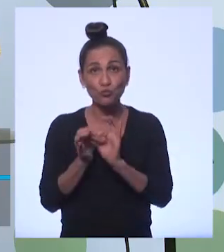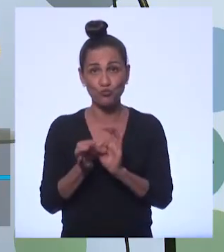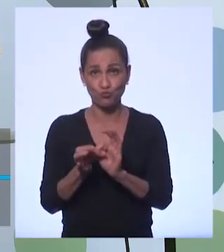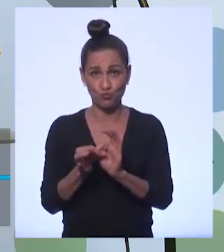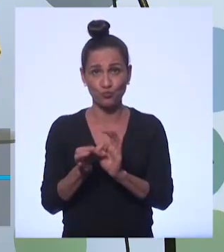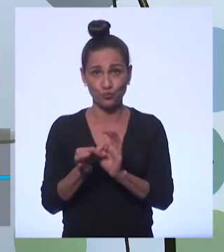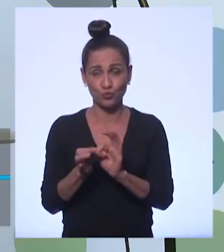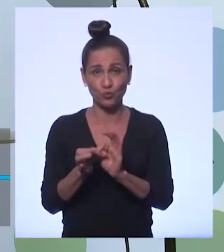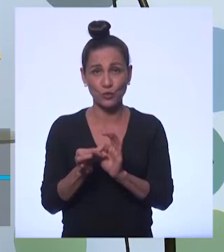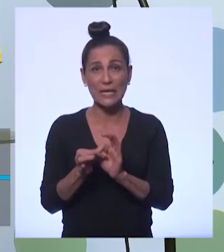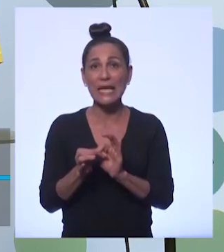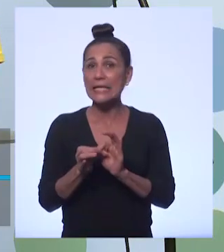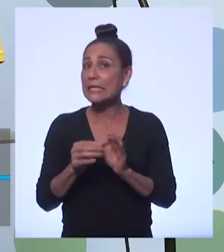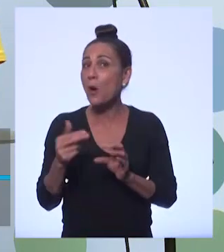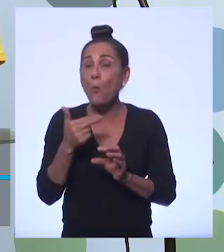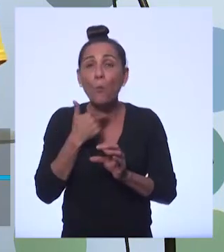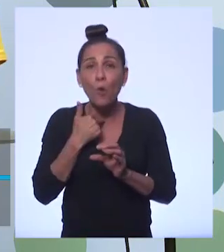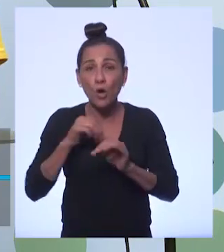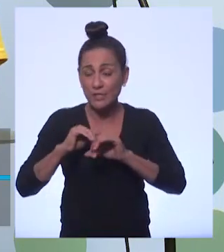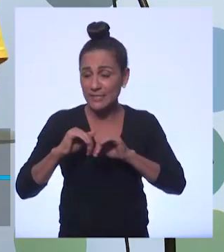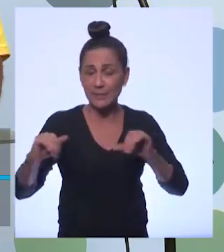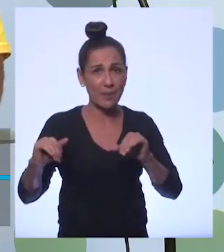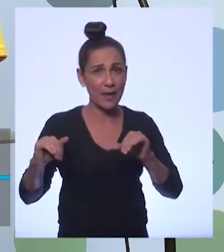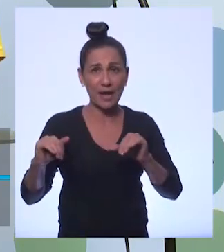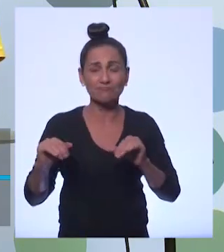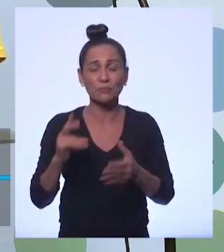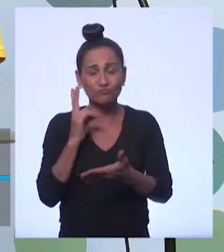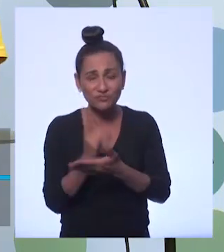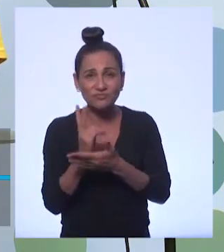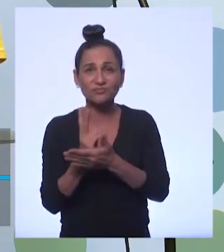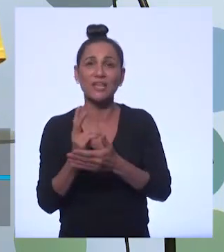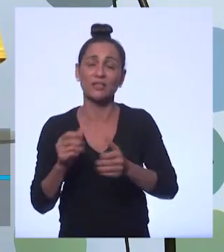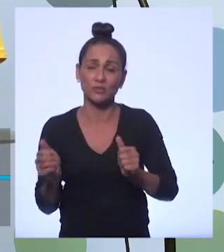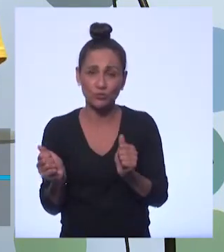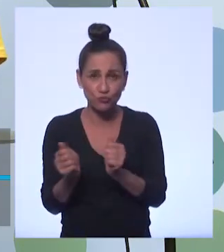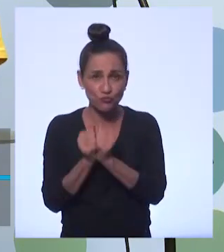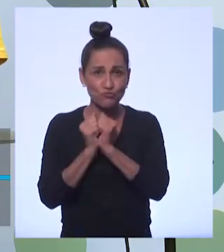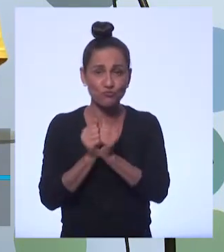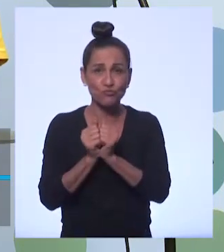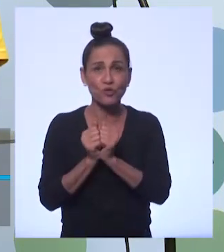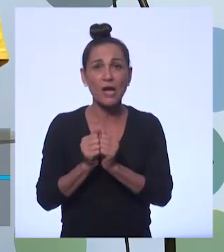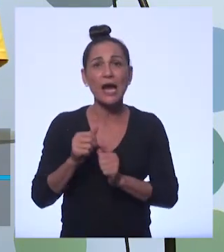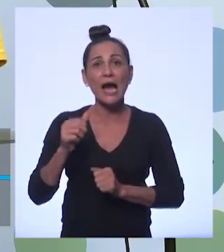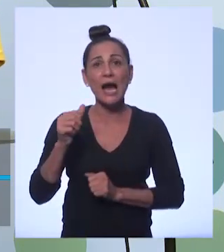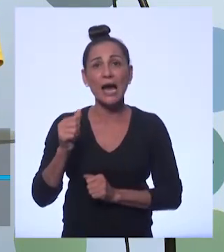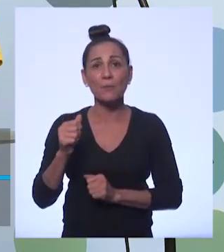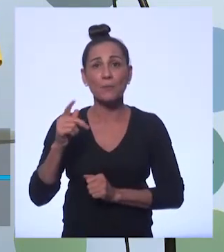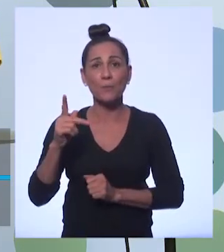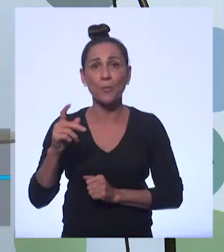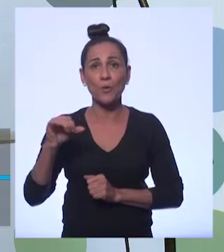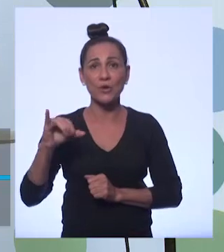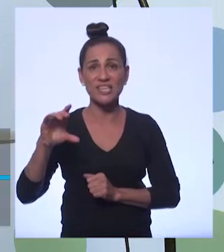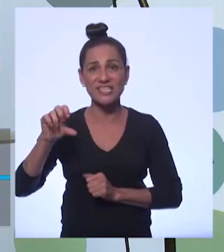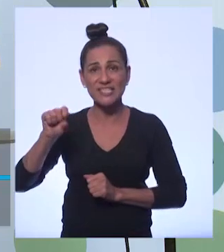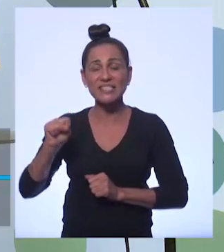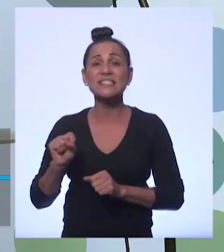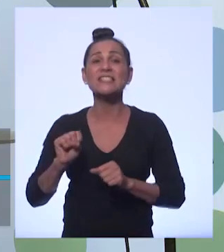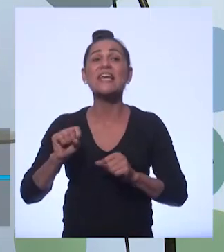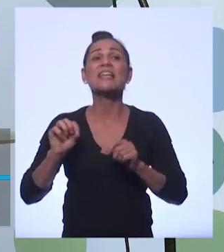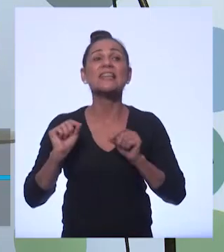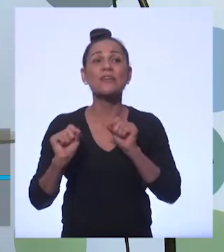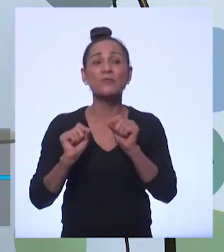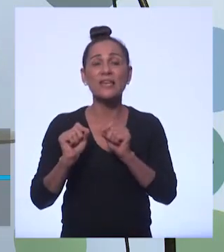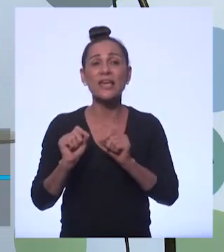juntos, são inseparáveis, melhor dizendo. E a poiesis, não. A poiesis tem a ver com a ação